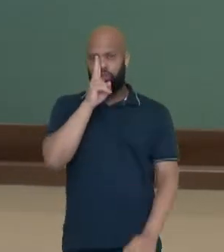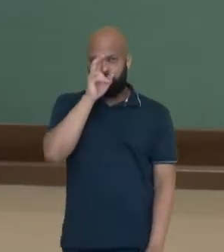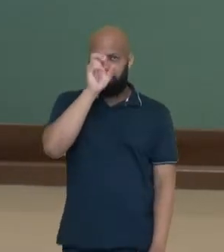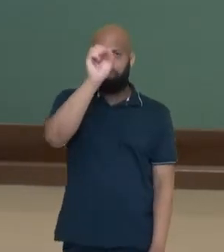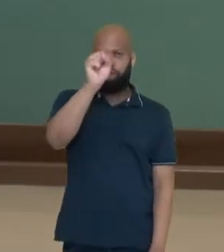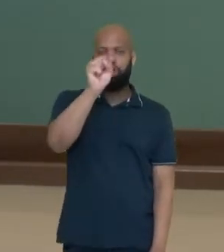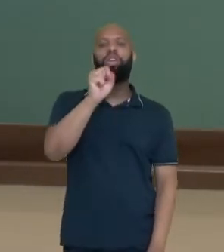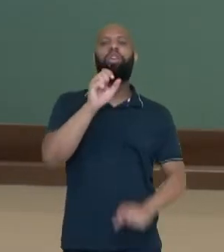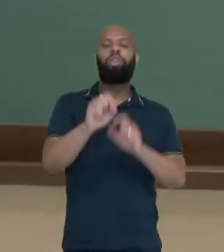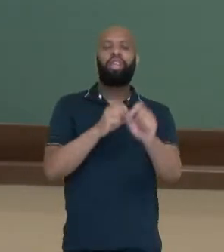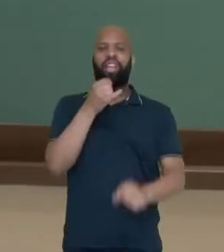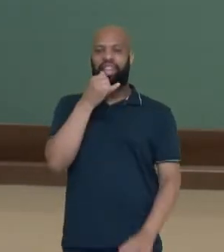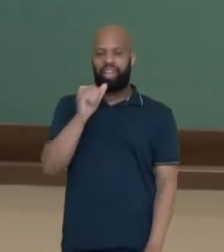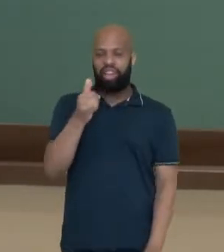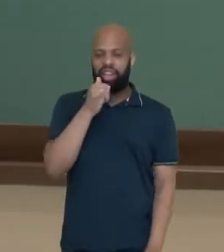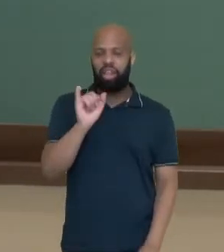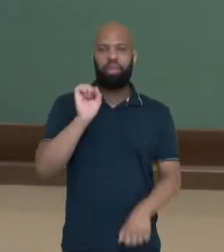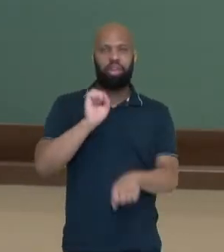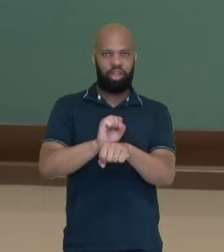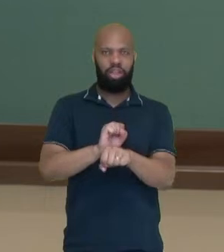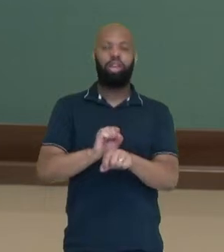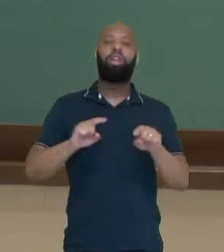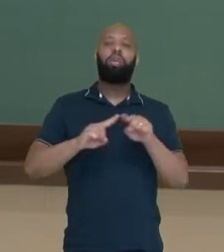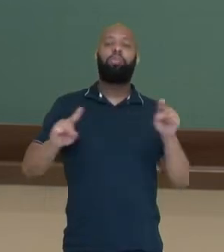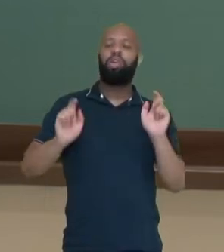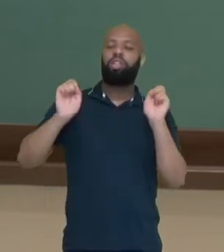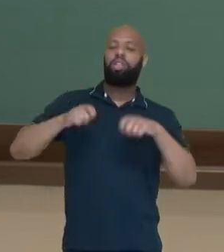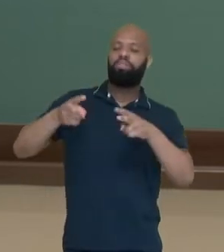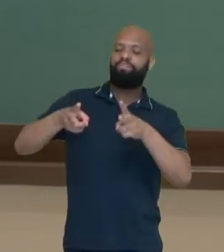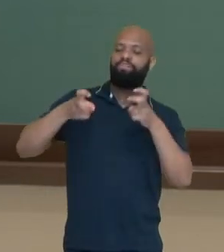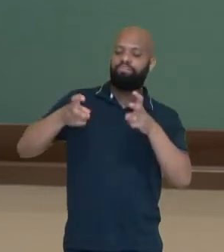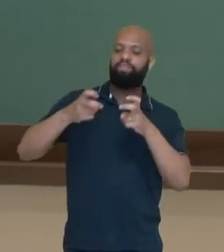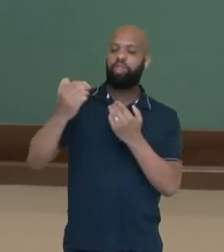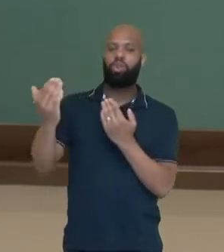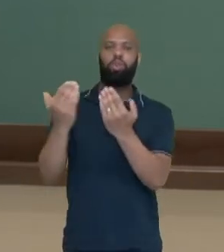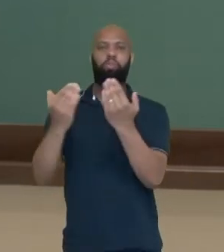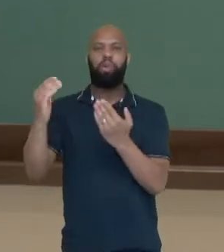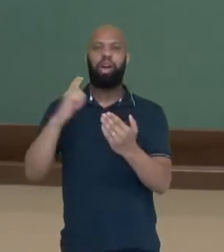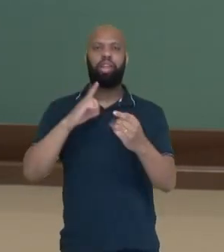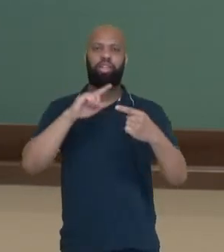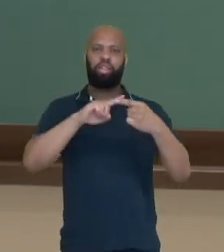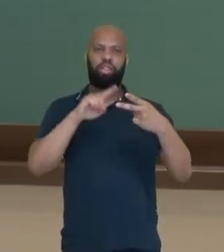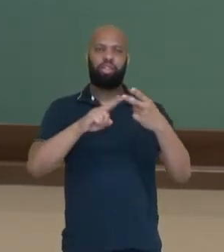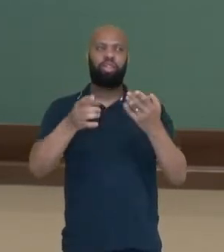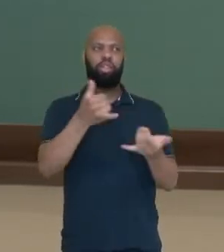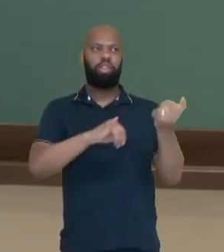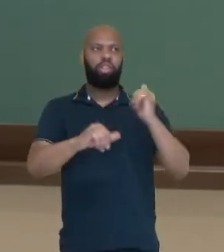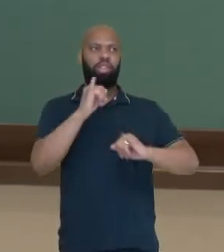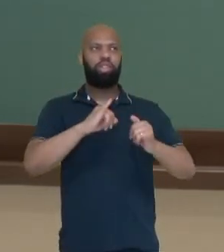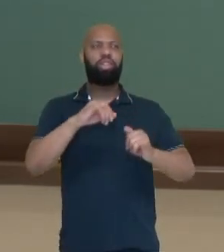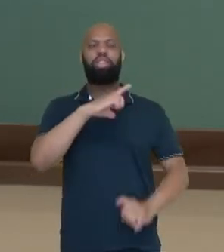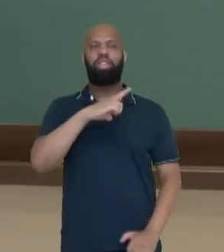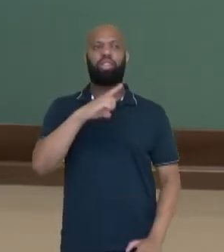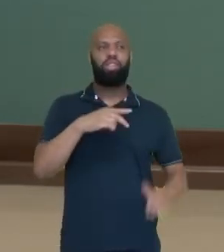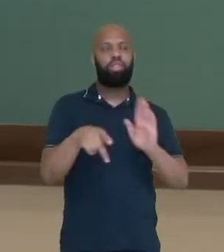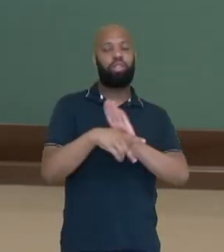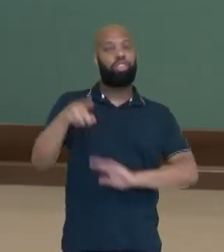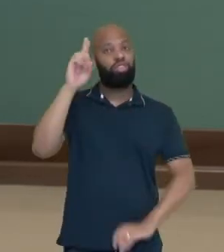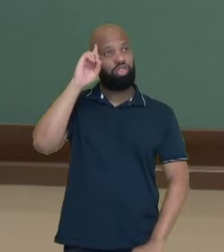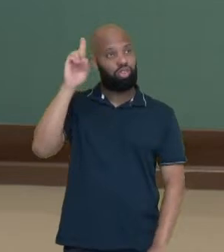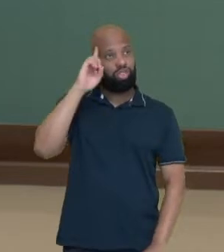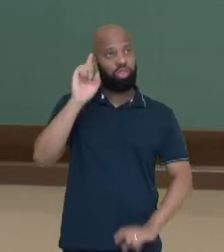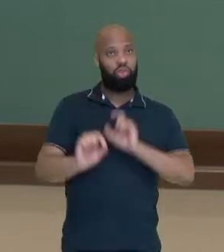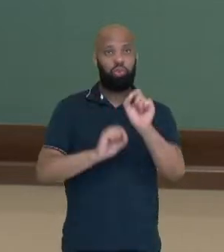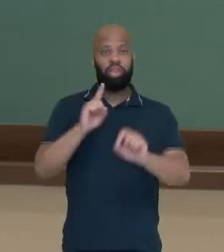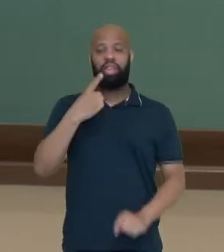aí você pode estar observando esse processo comparando, por exemplo, dois compostos muito comuns no nosso dia a dia, que